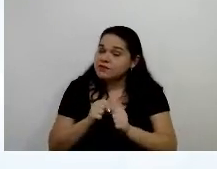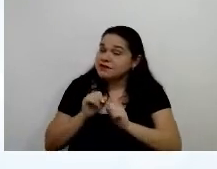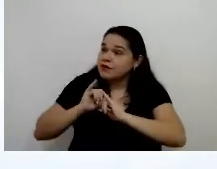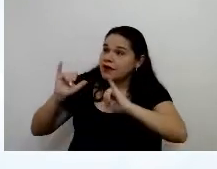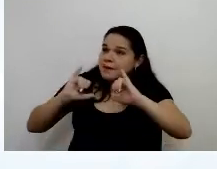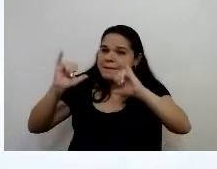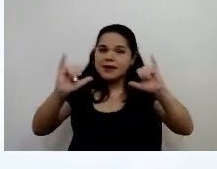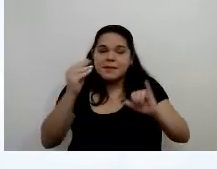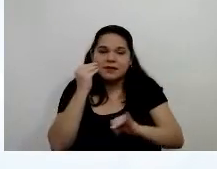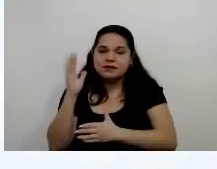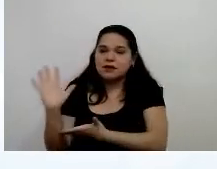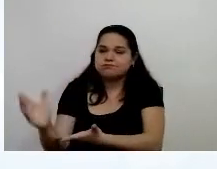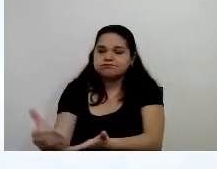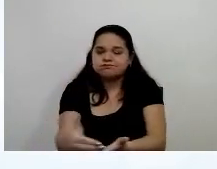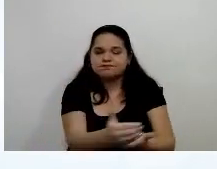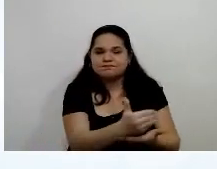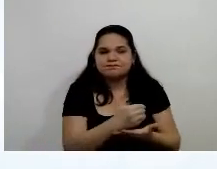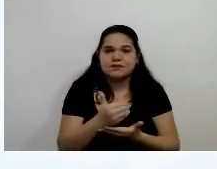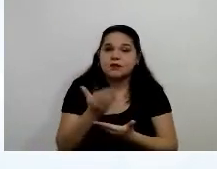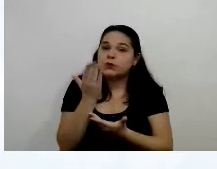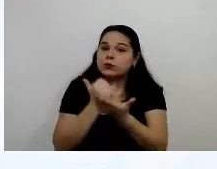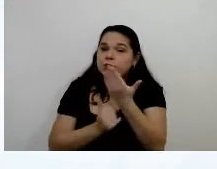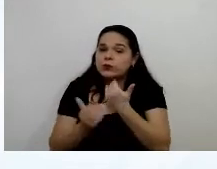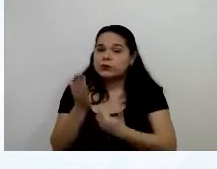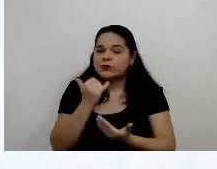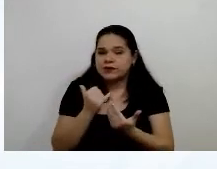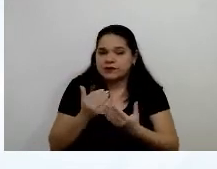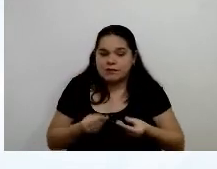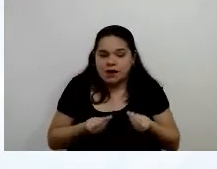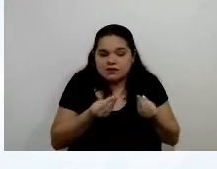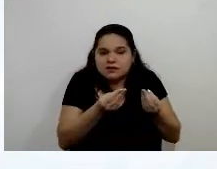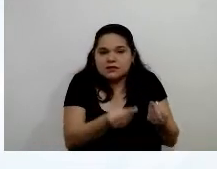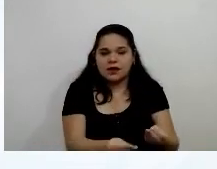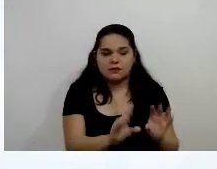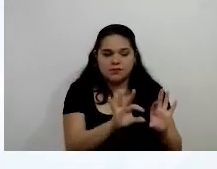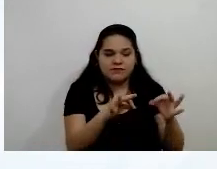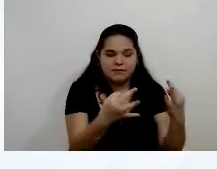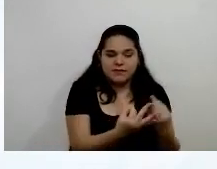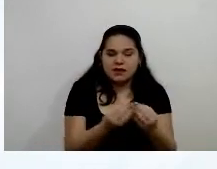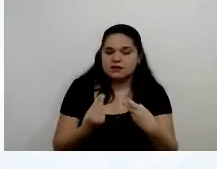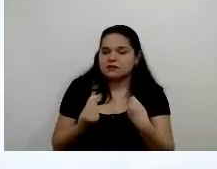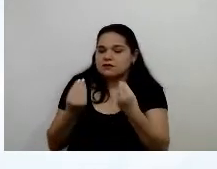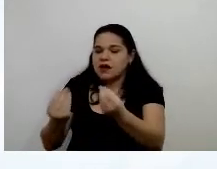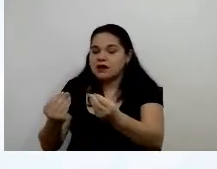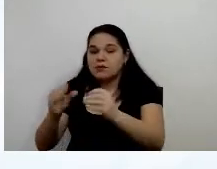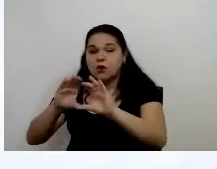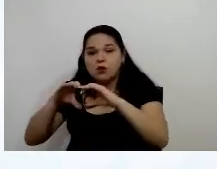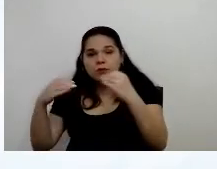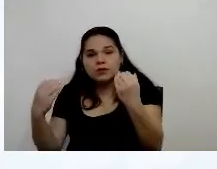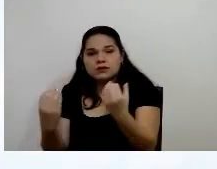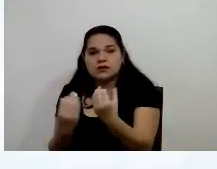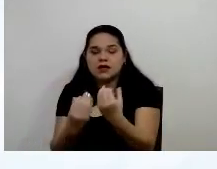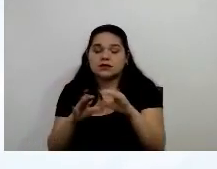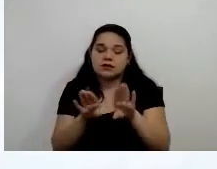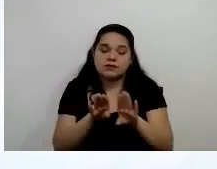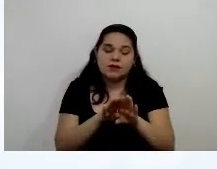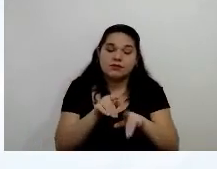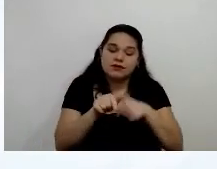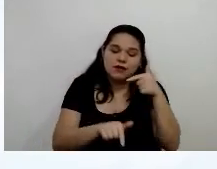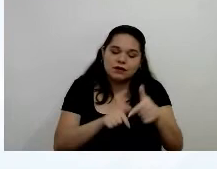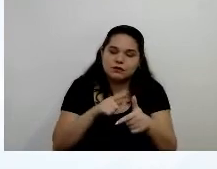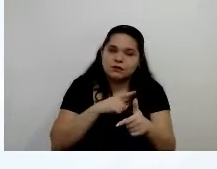arrecadar cesta básica, para dar, inclusive, fazer doação para a comunidade, também para os trabalhadores que estão perdendo